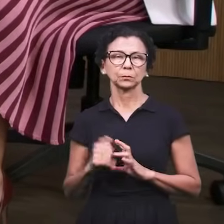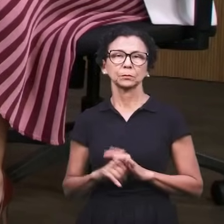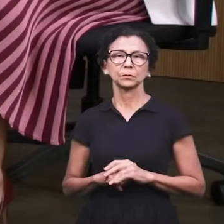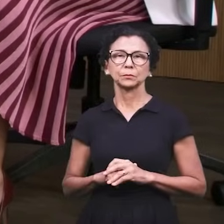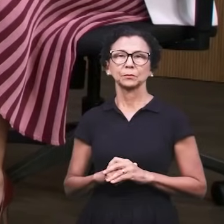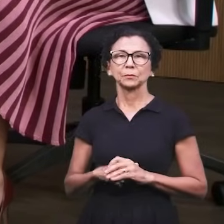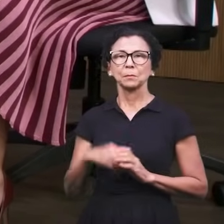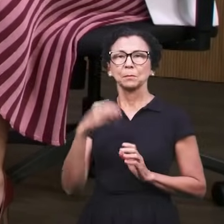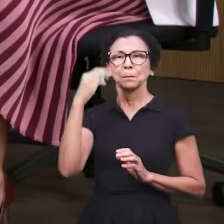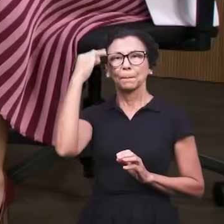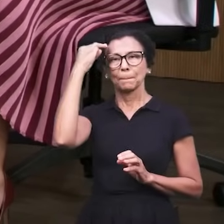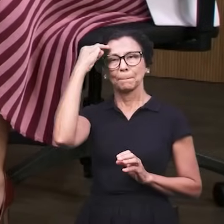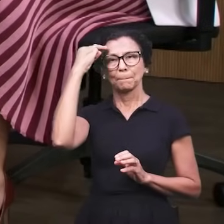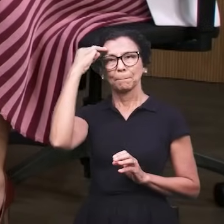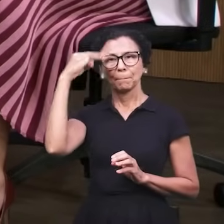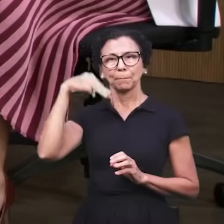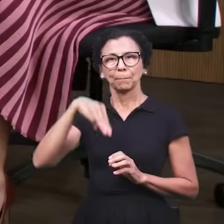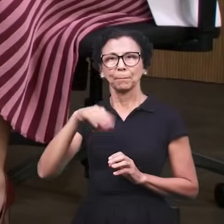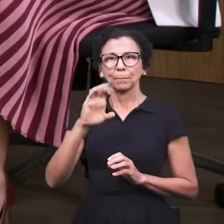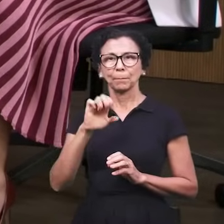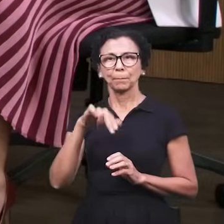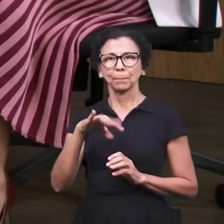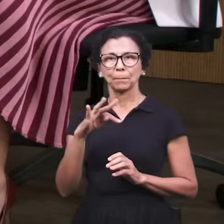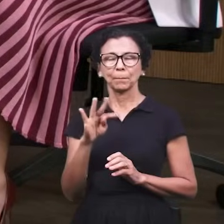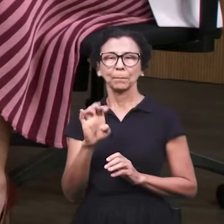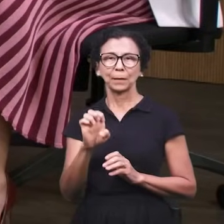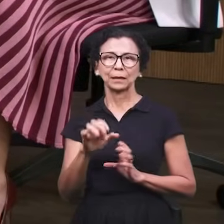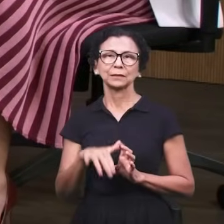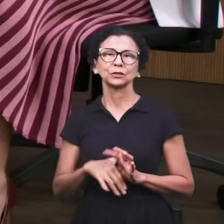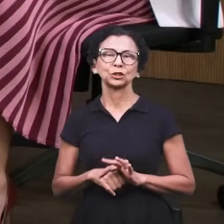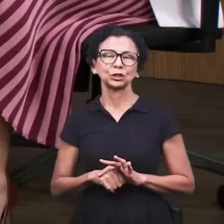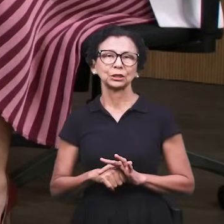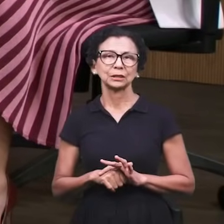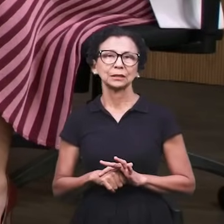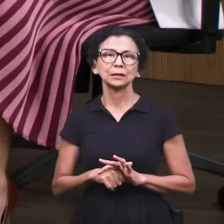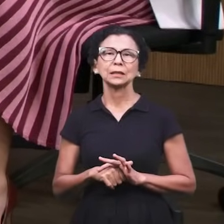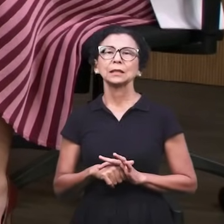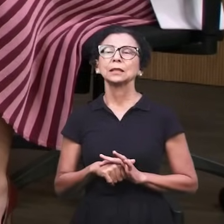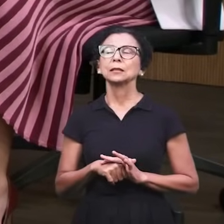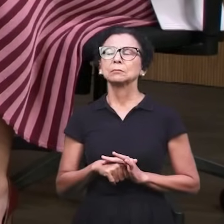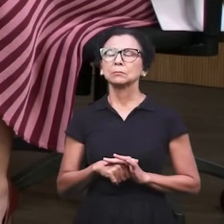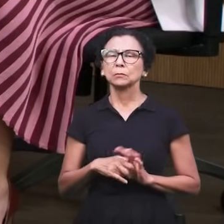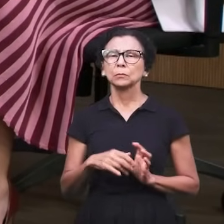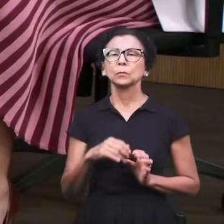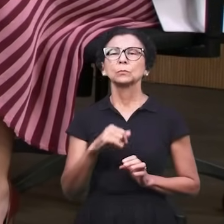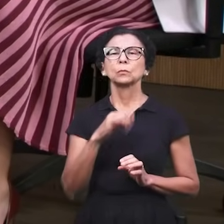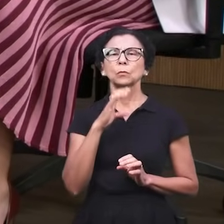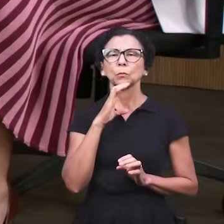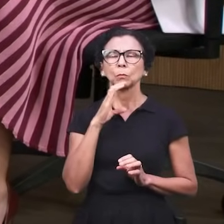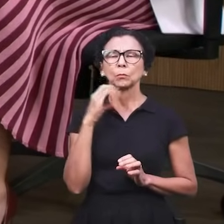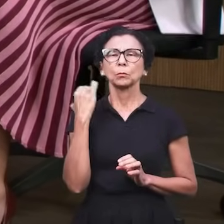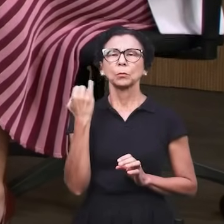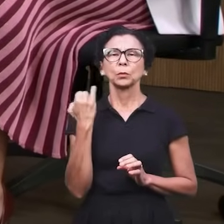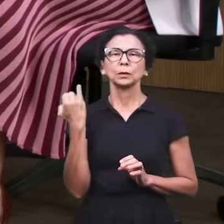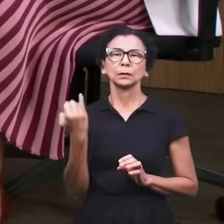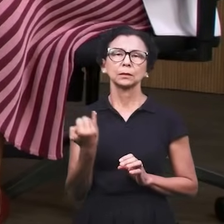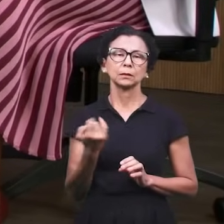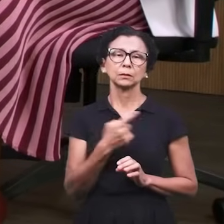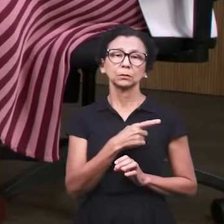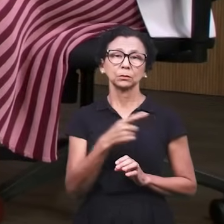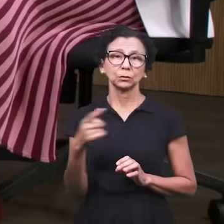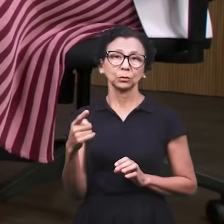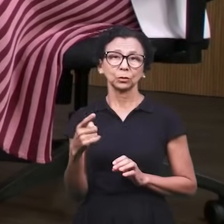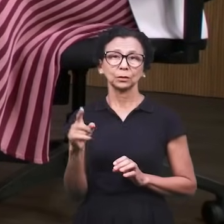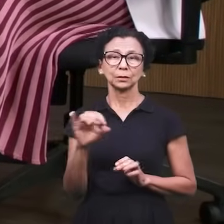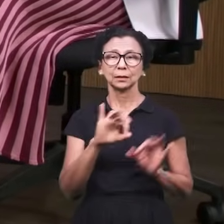falar da mente. Amém. Um assunto que para os jovens vai ser enriquecedor e também tenho certeza que todas as pessoas que